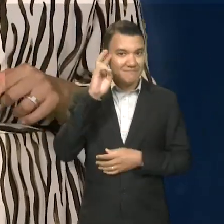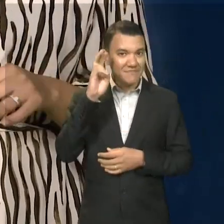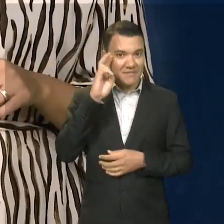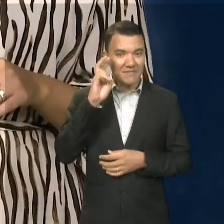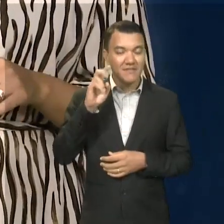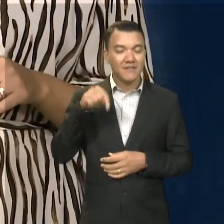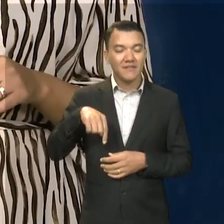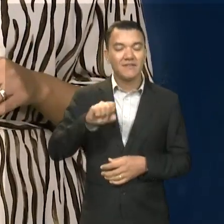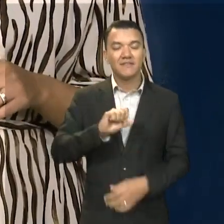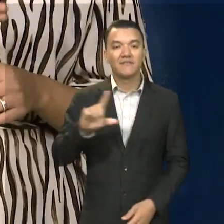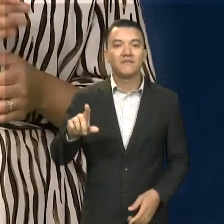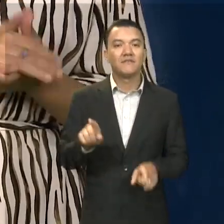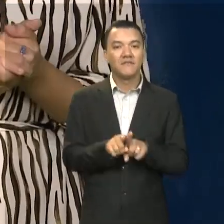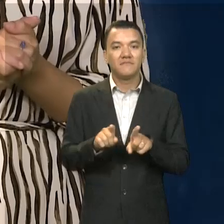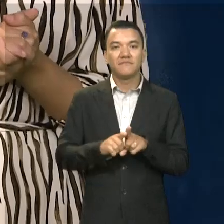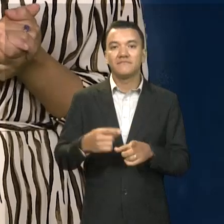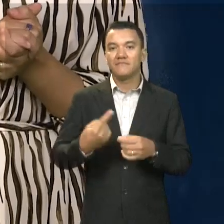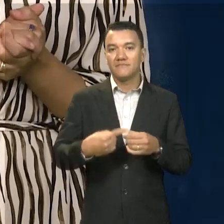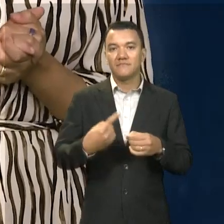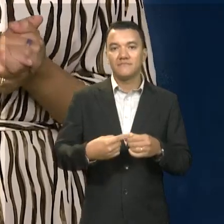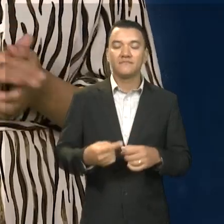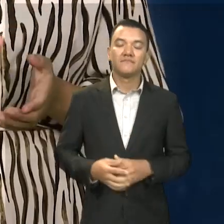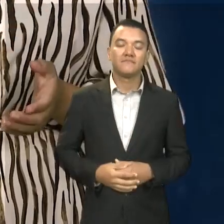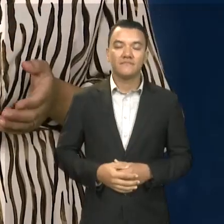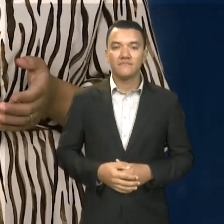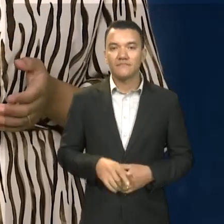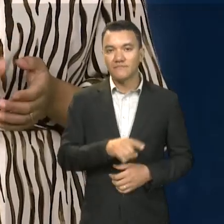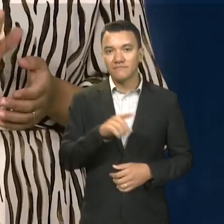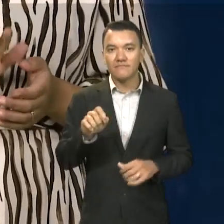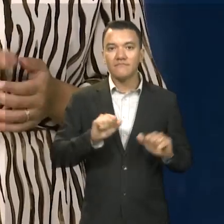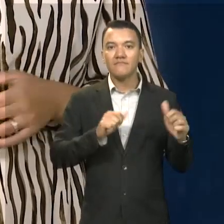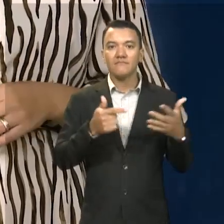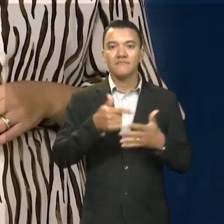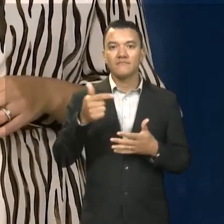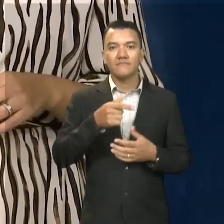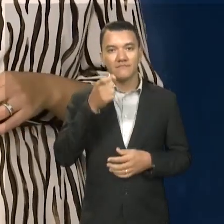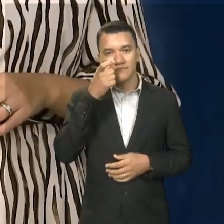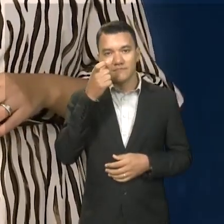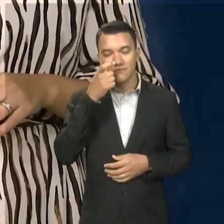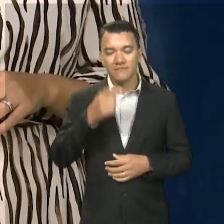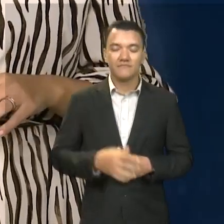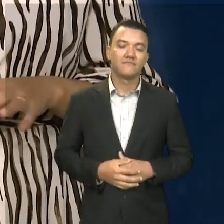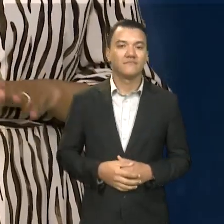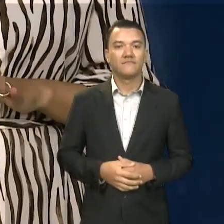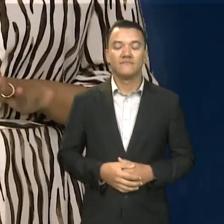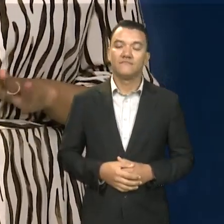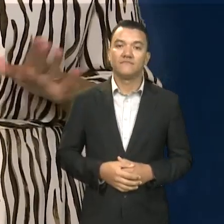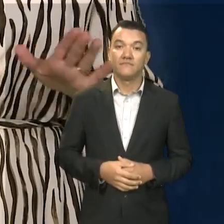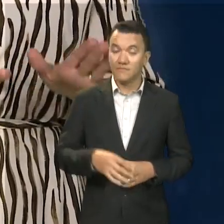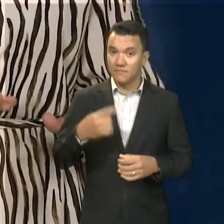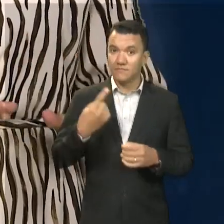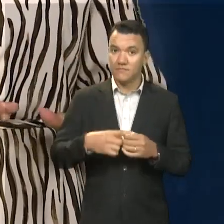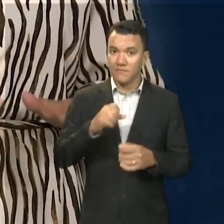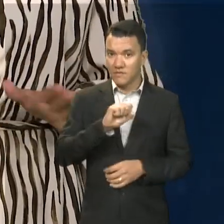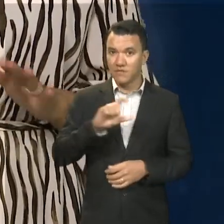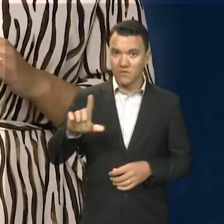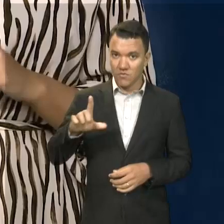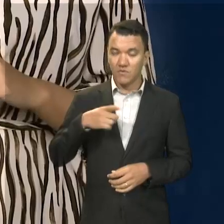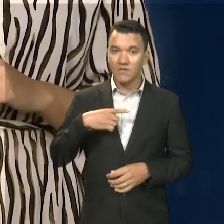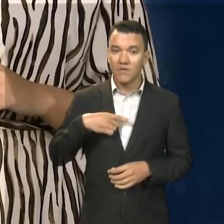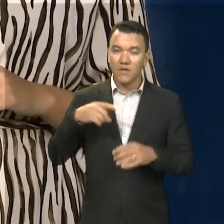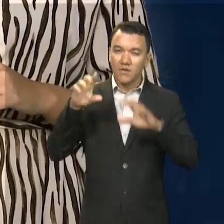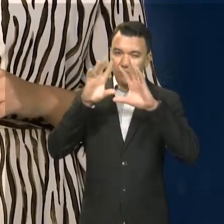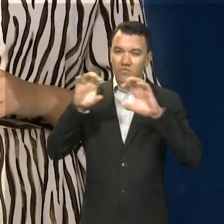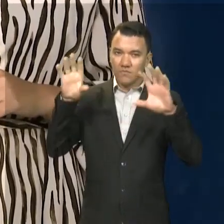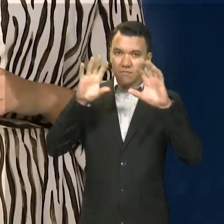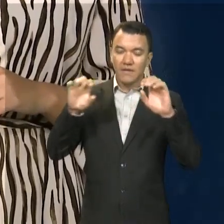na capital e no interior do estado para você que está acompanhando o Assembleia em Foco, primeira edição. Na capital, hoje amanheceu com tempo nublado e agora